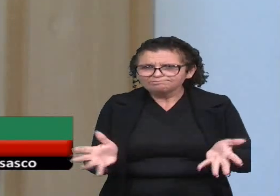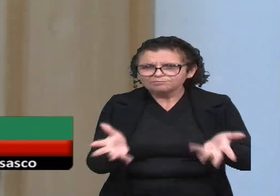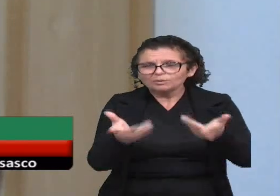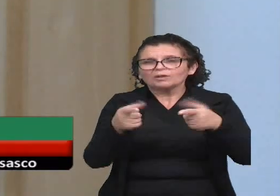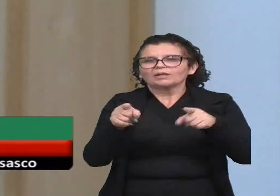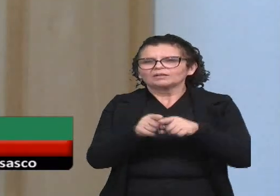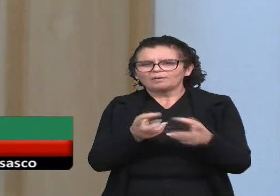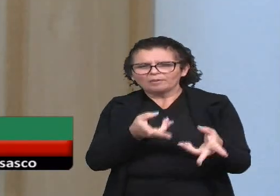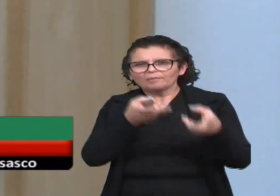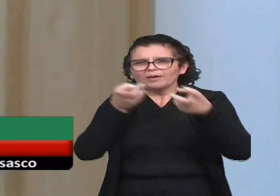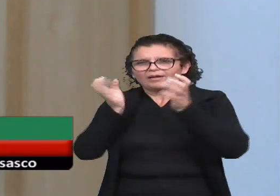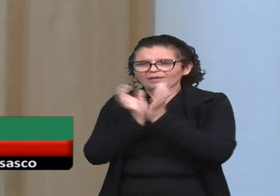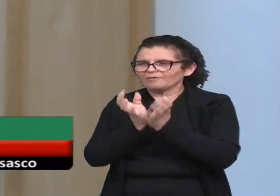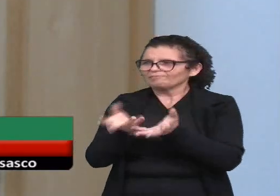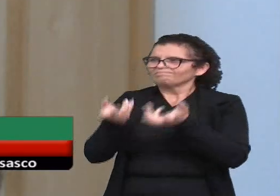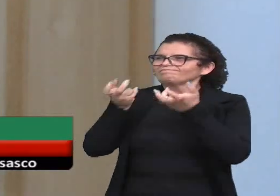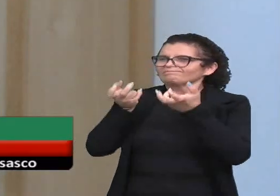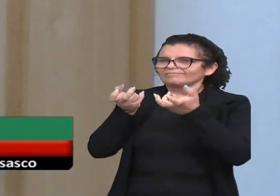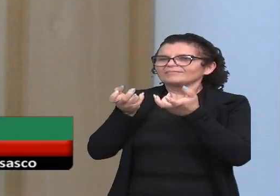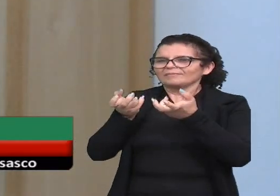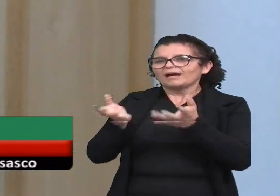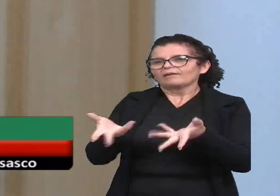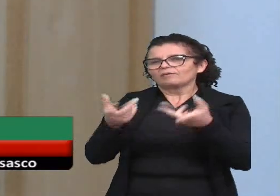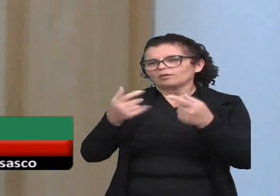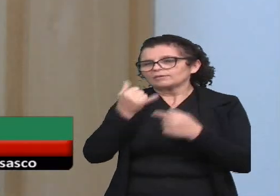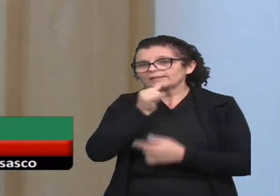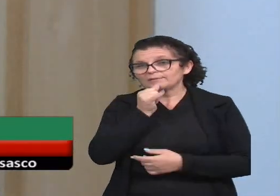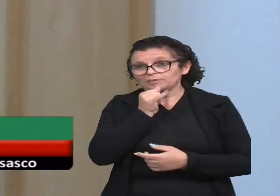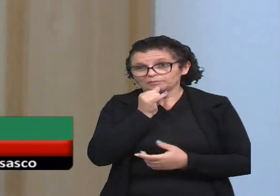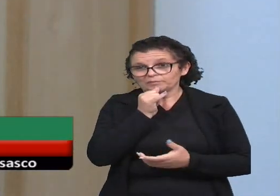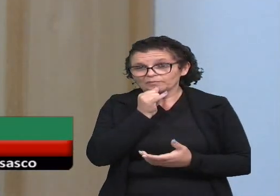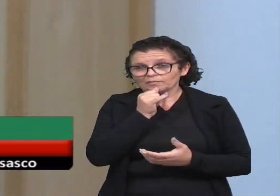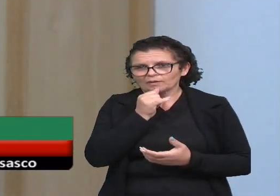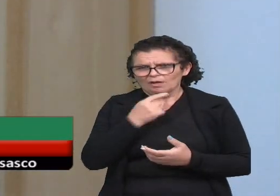te vê como um grande espelho. A gente costuma dizer aqui que ninguém faz nada